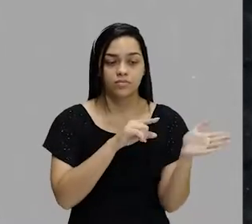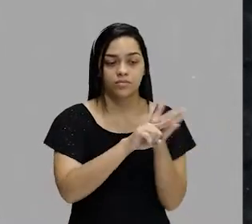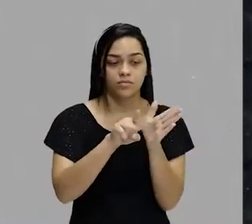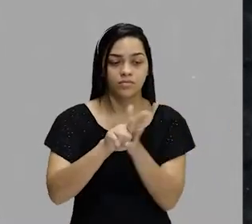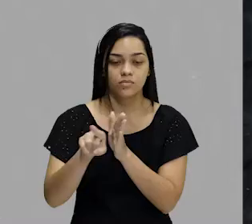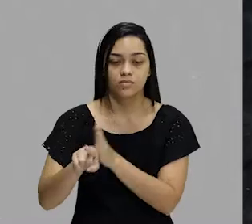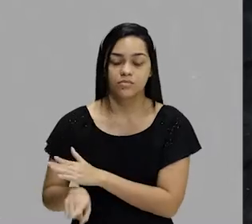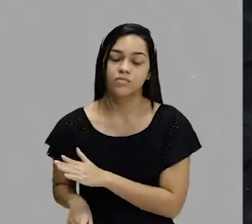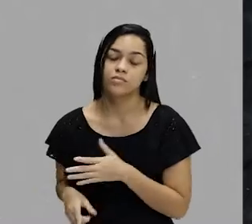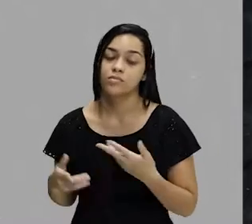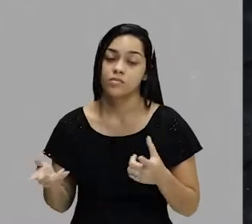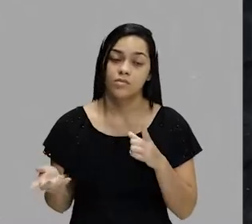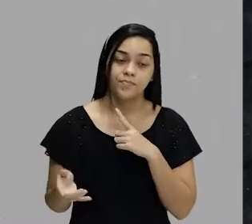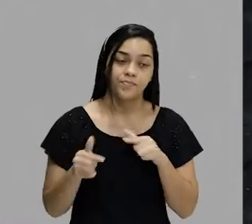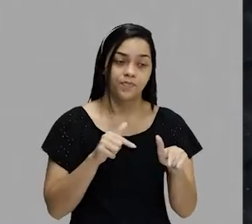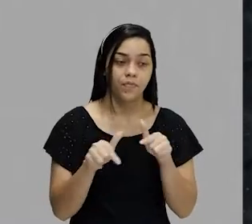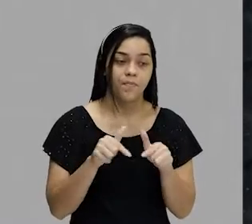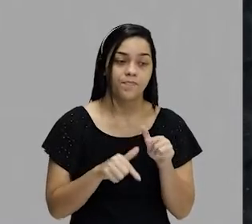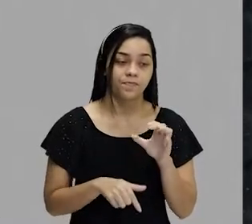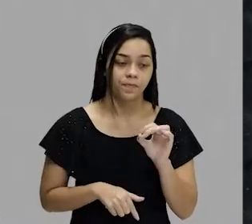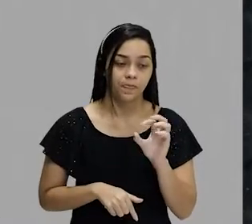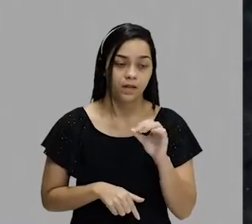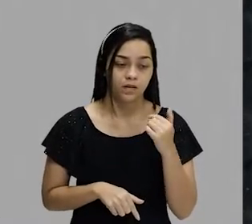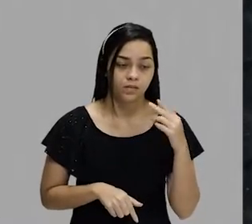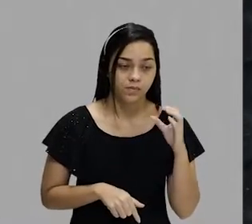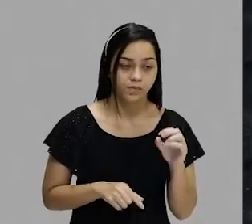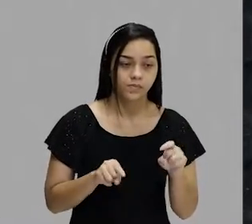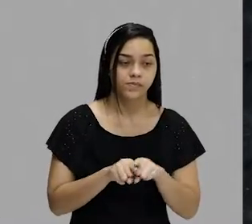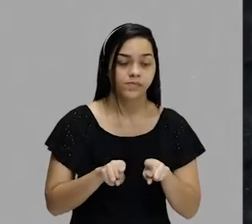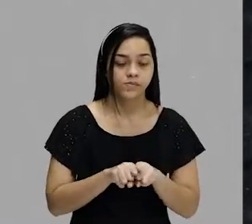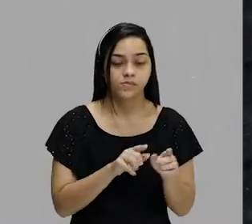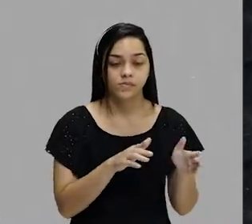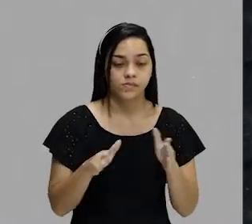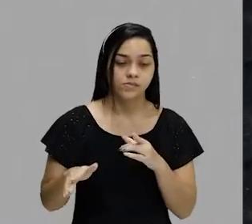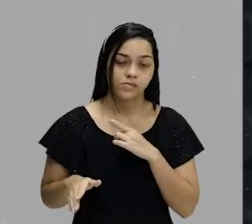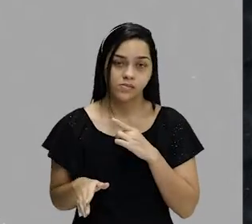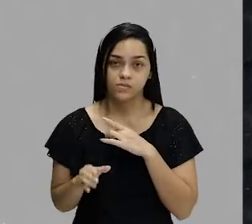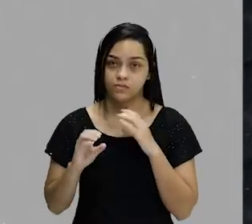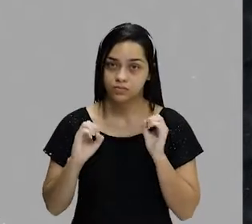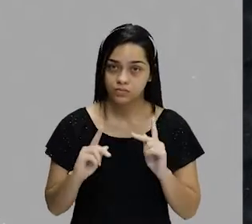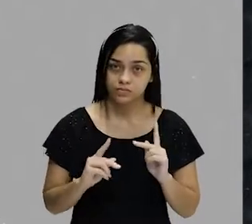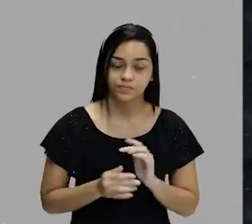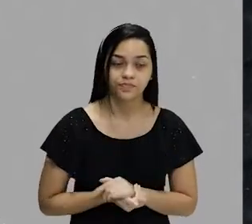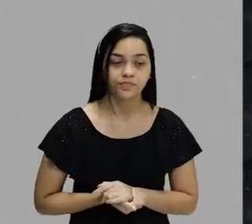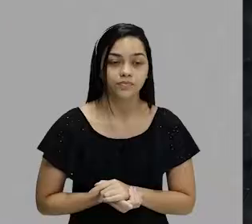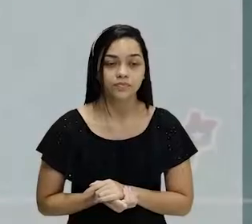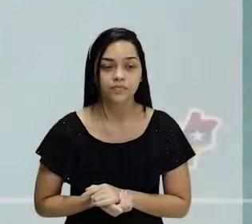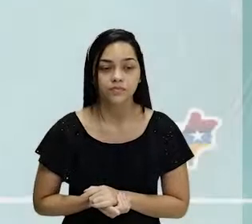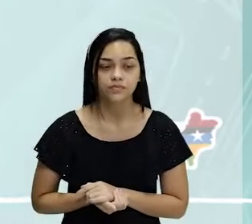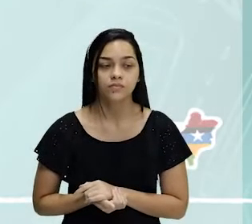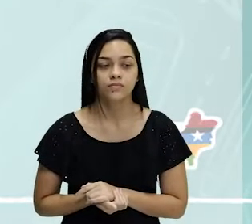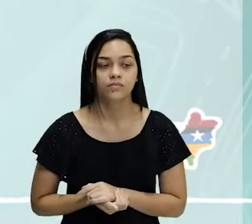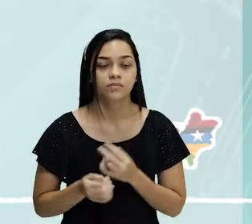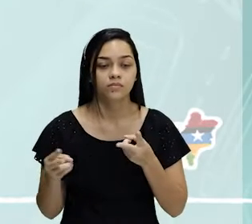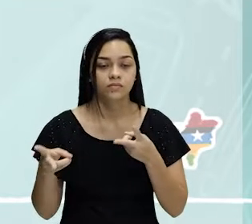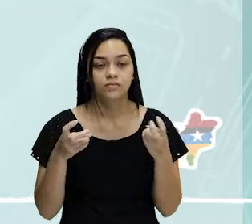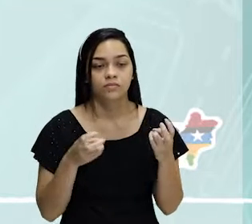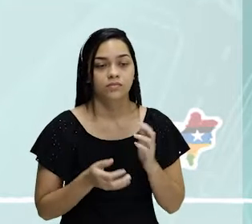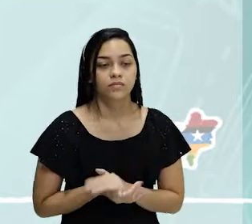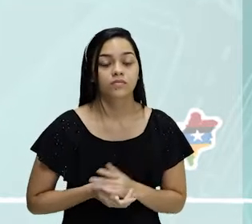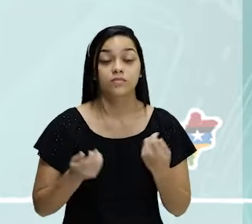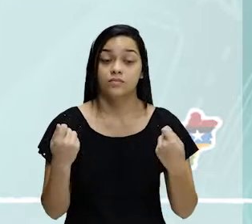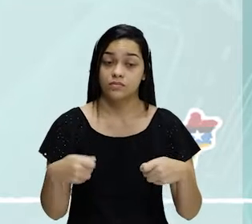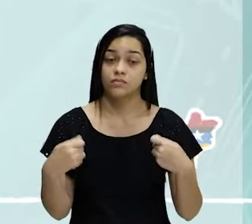de vestibular que trabalhe orações substantivas, período composto por subordinação, tá bom? Observa aí, ó,